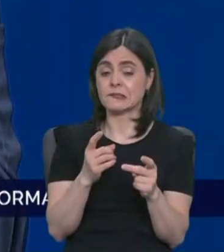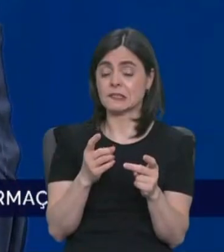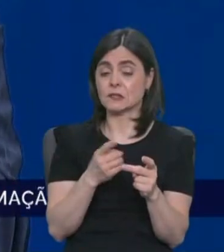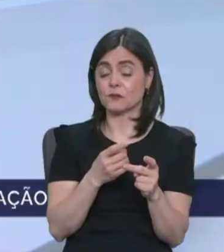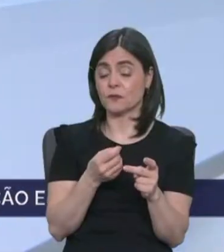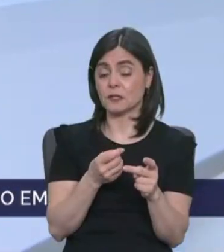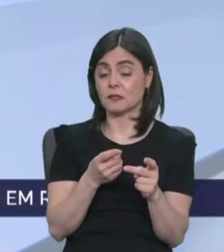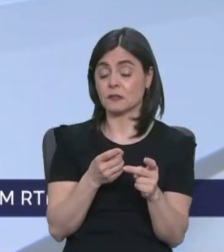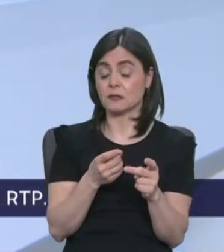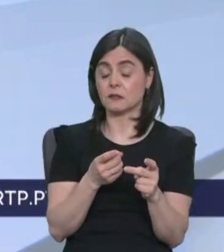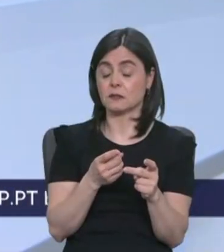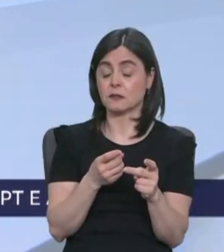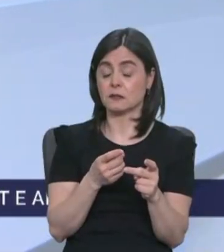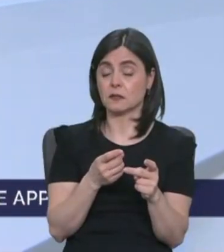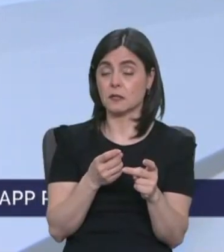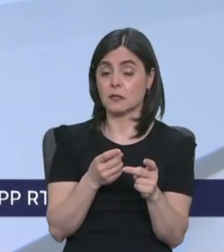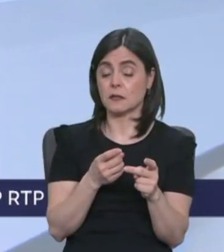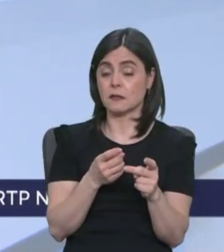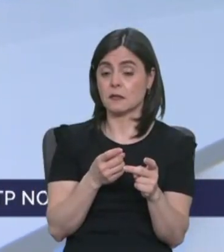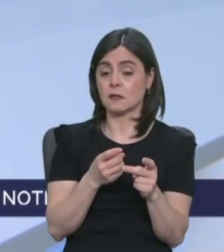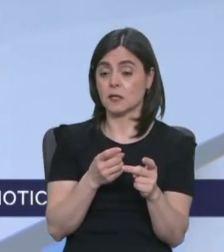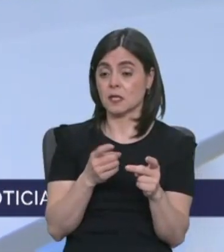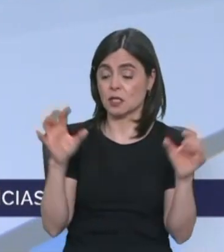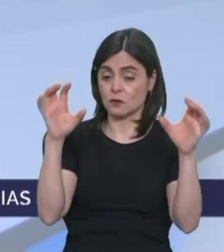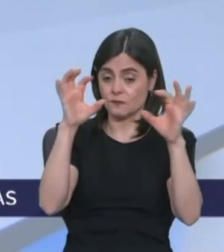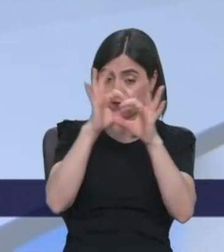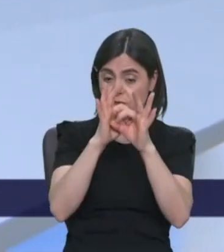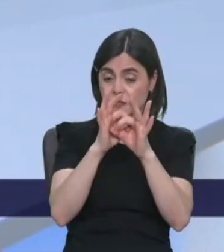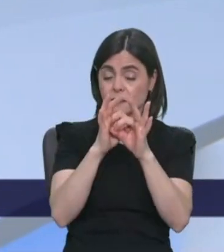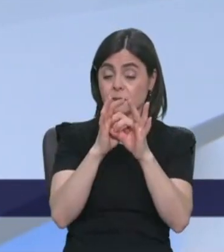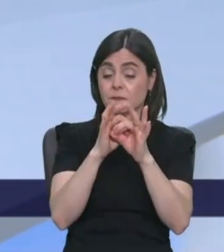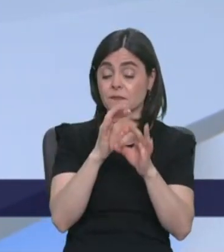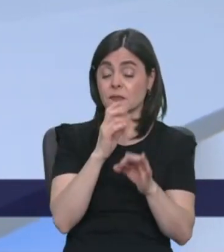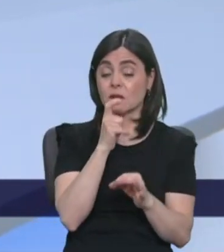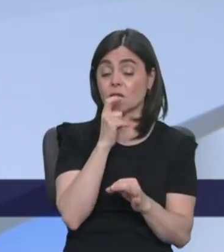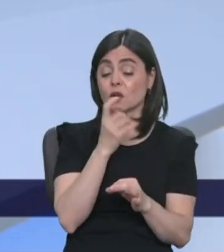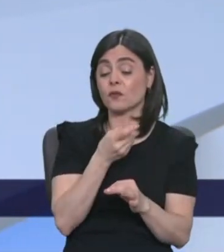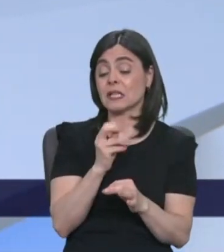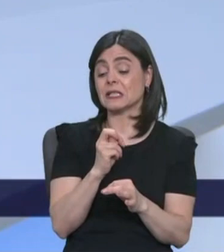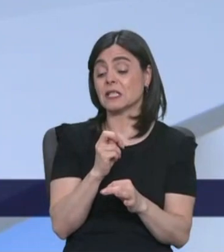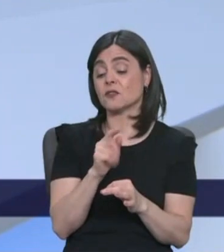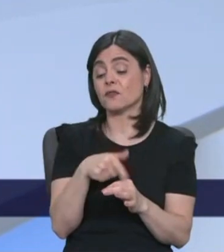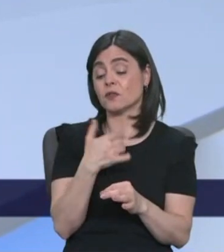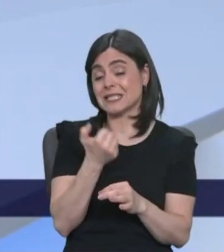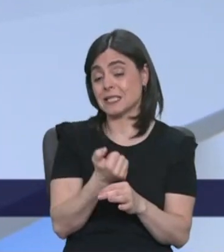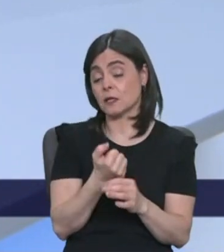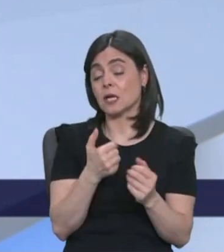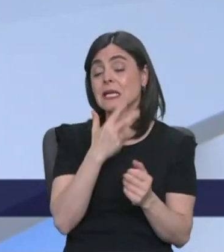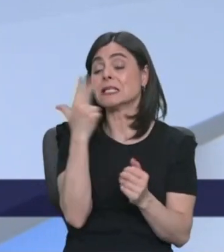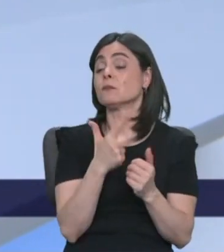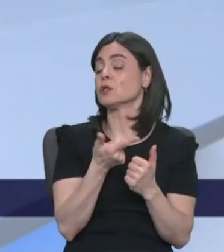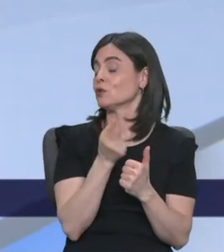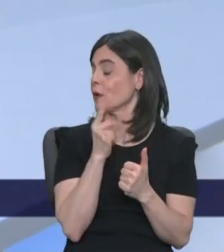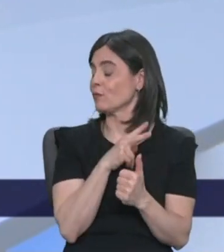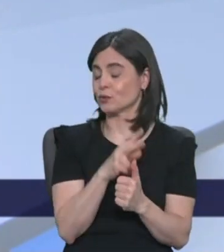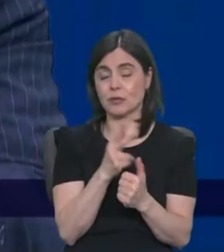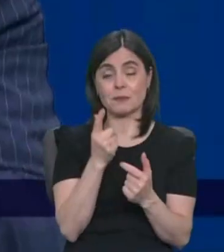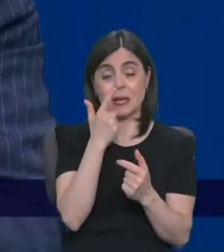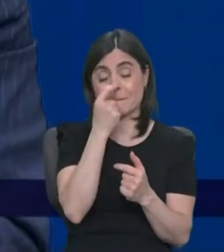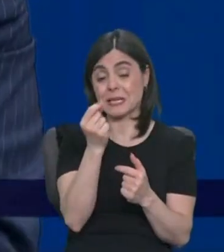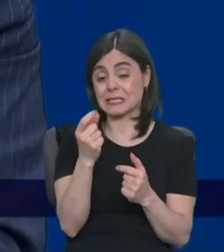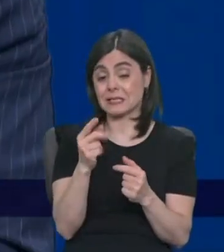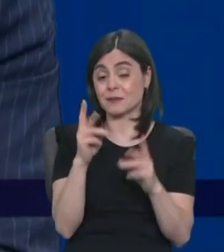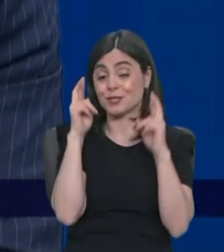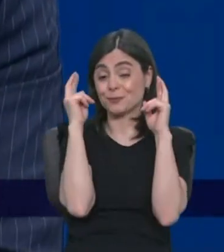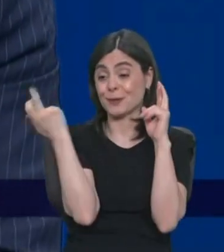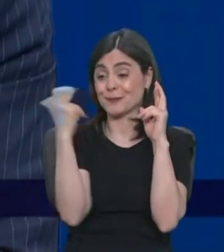em que, no fundo, o disco do Sol fica tapado, Faro 93,5%. Não é total em Portugal, é muito próximo disso, não é parcial. Esperemos estar cá